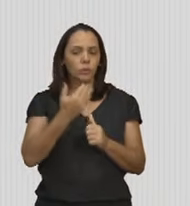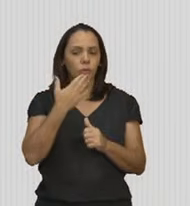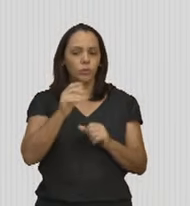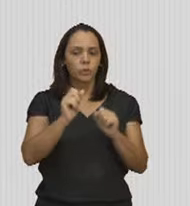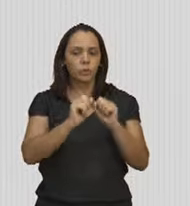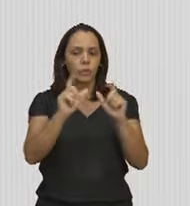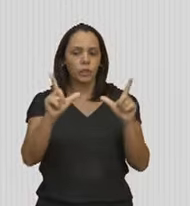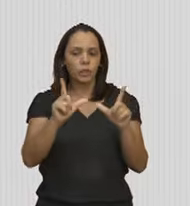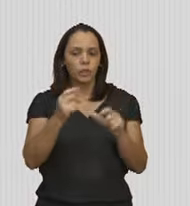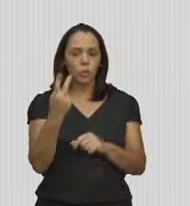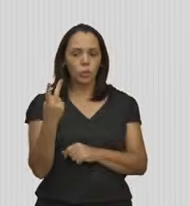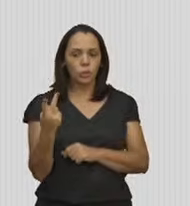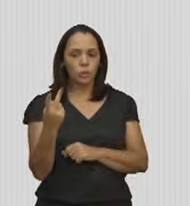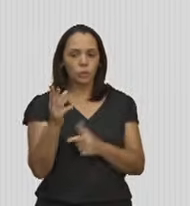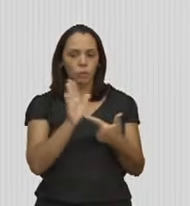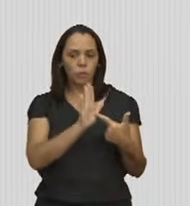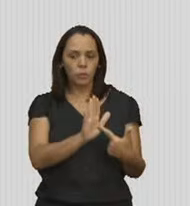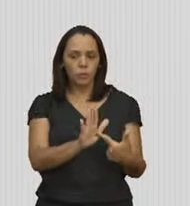2.